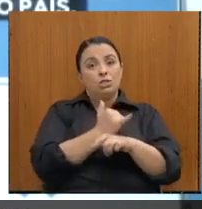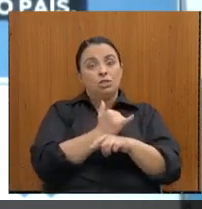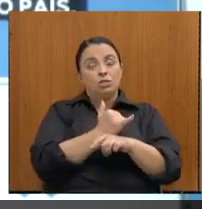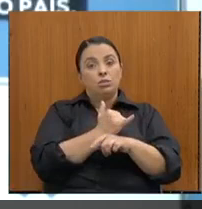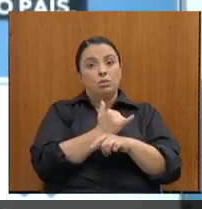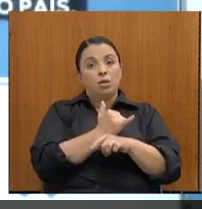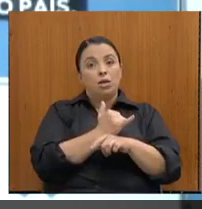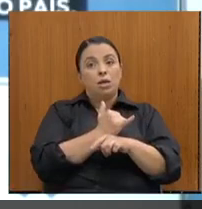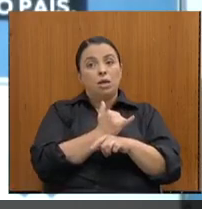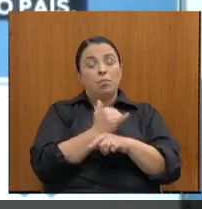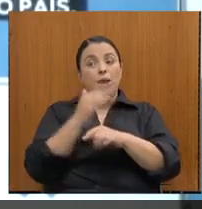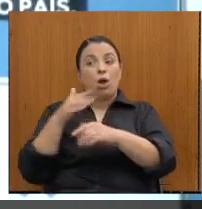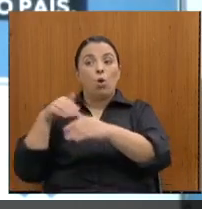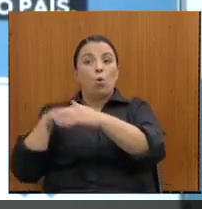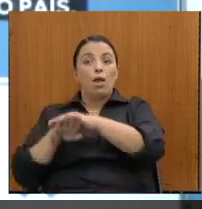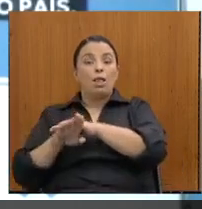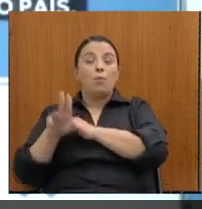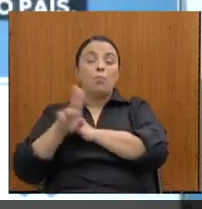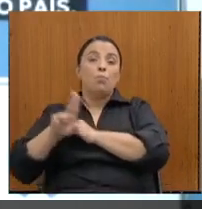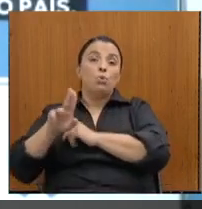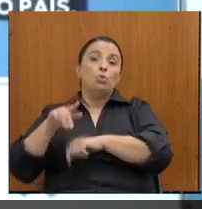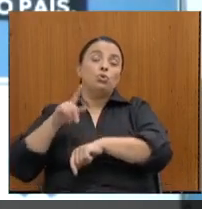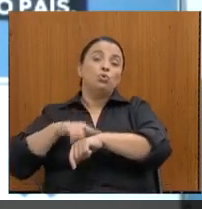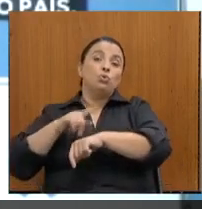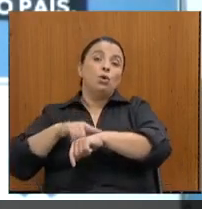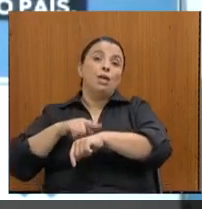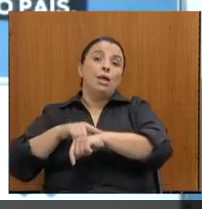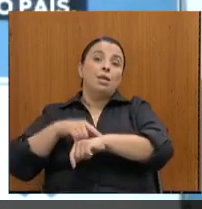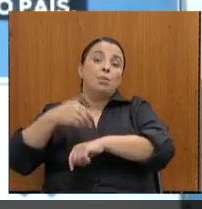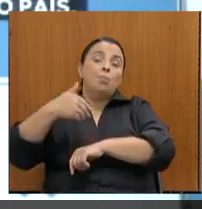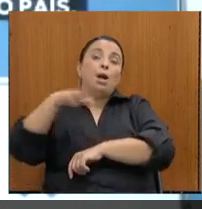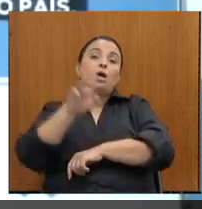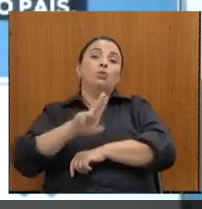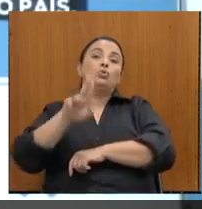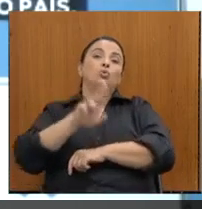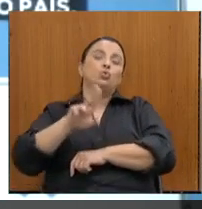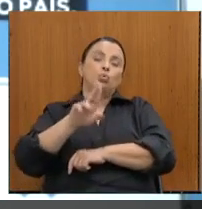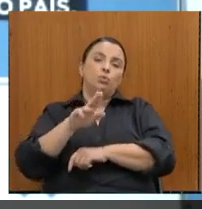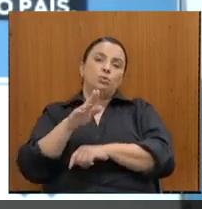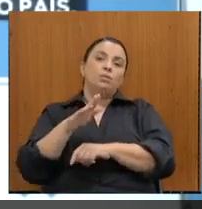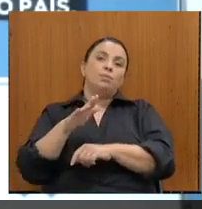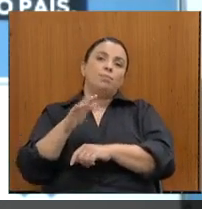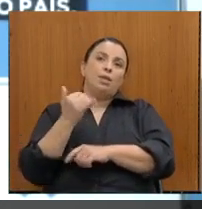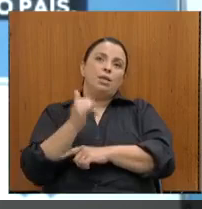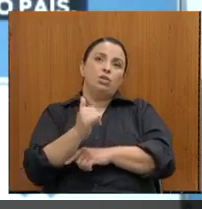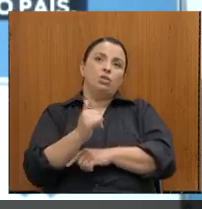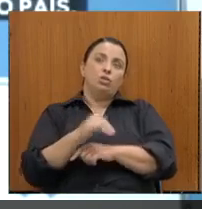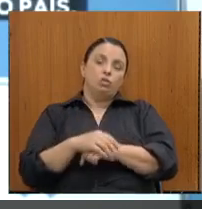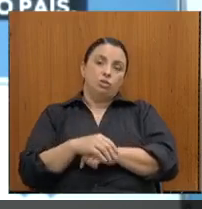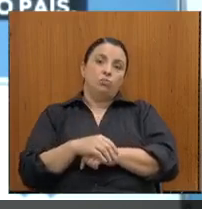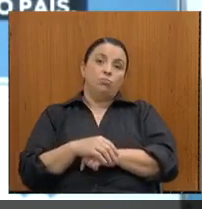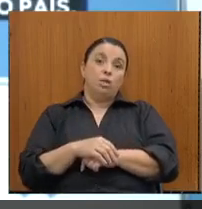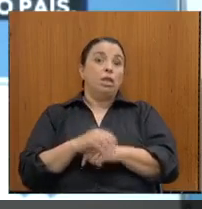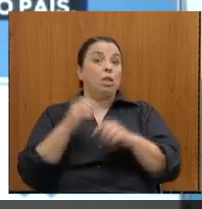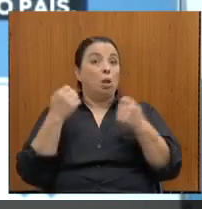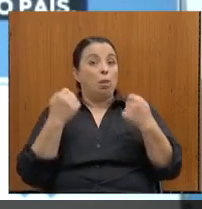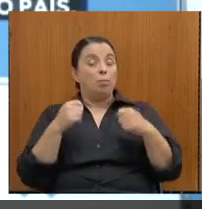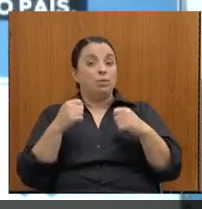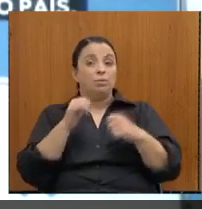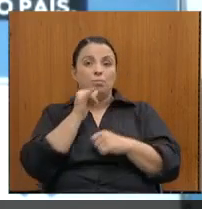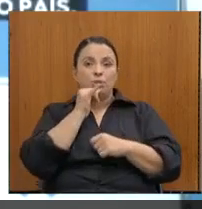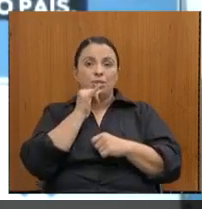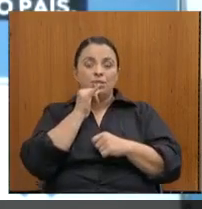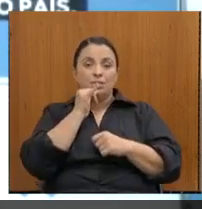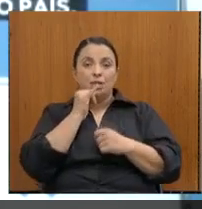conjugar no momento de maior consumo com isso você vai precisar de uma redundância dos sistemas de um excesso